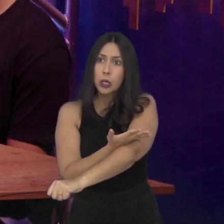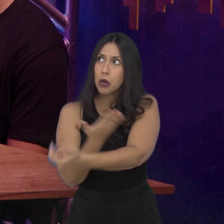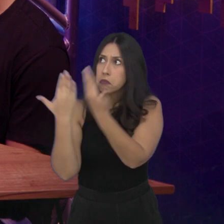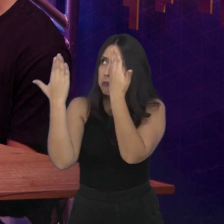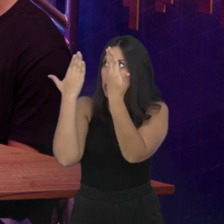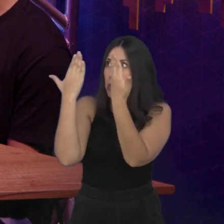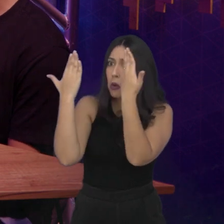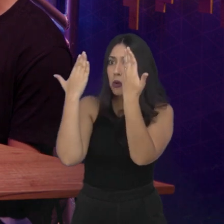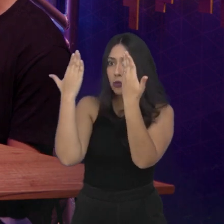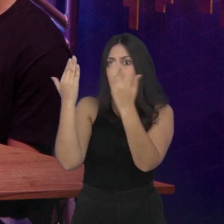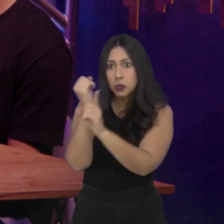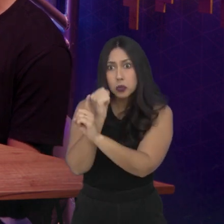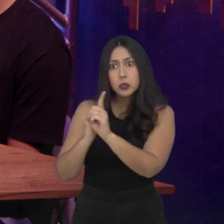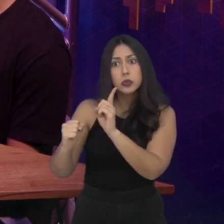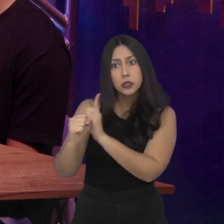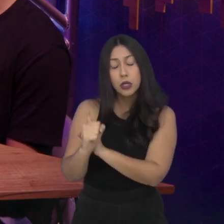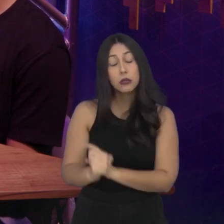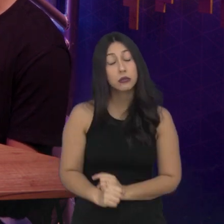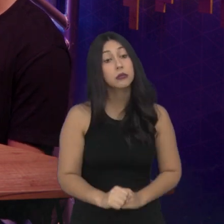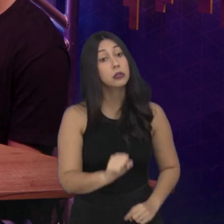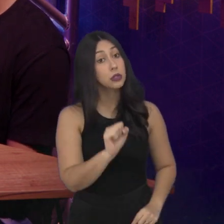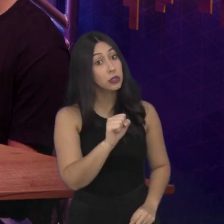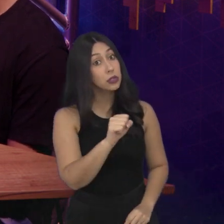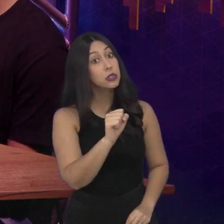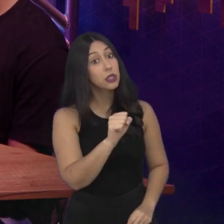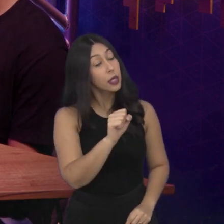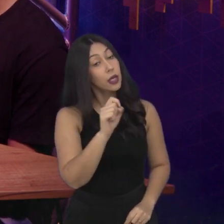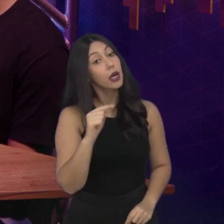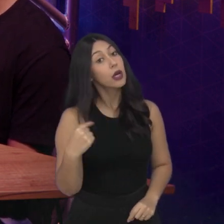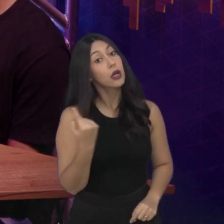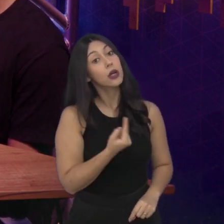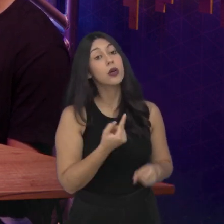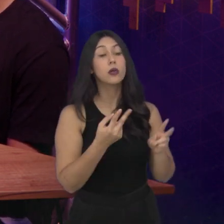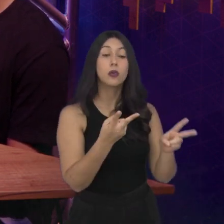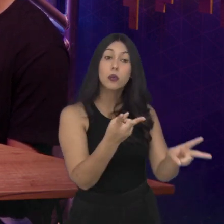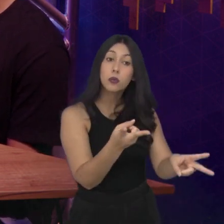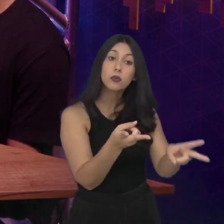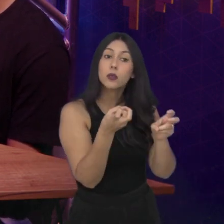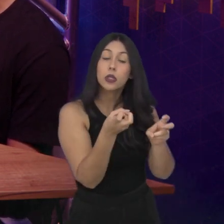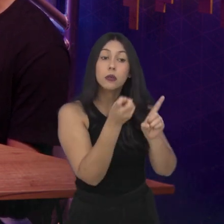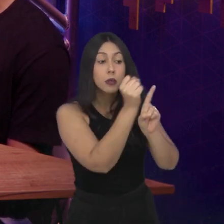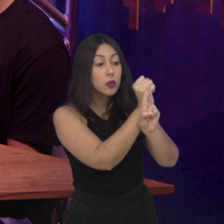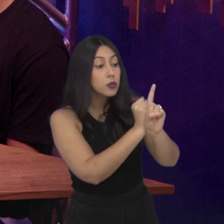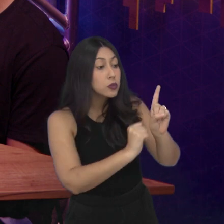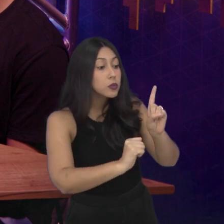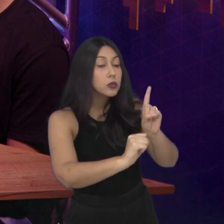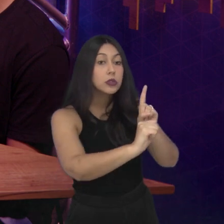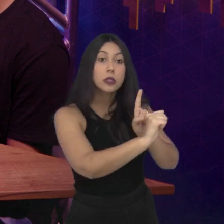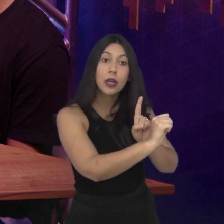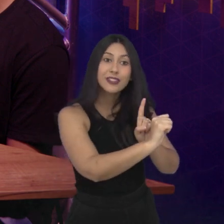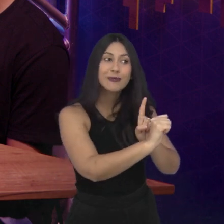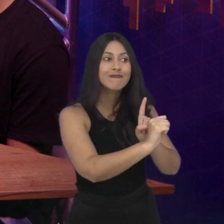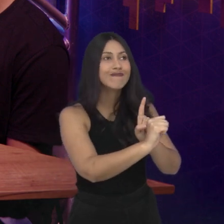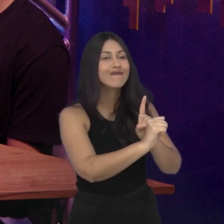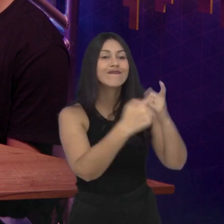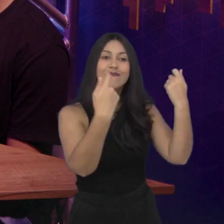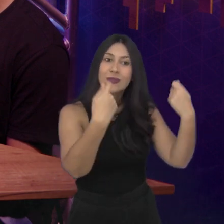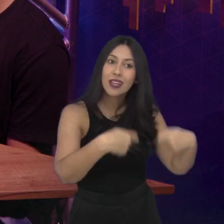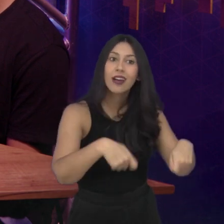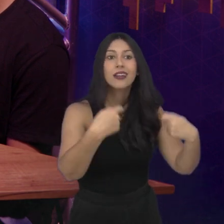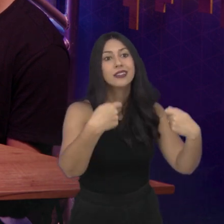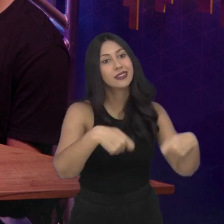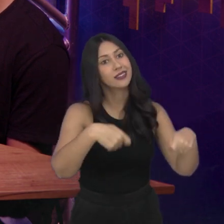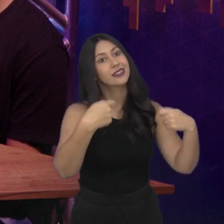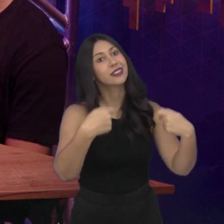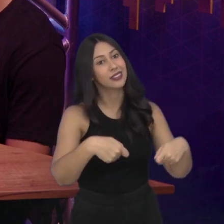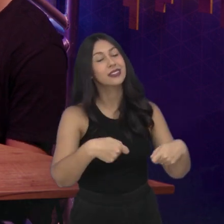para as pessoas. Perfeito, Samu. A gente realmente vê uma sociedade que precisa,